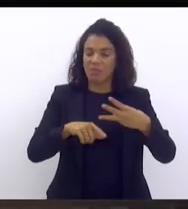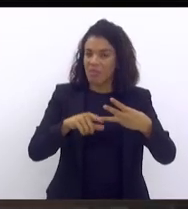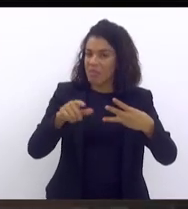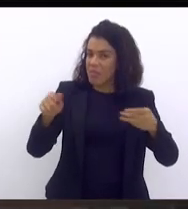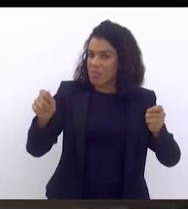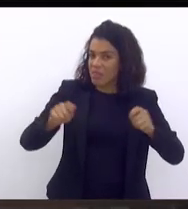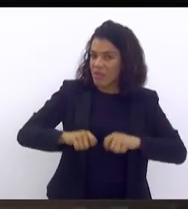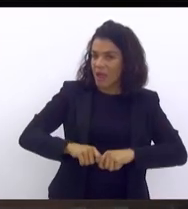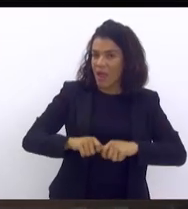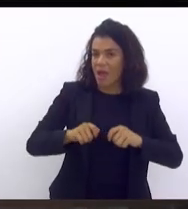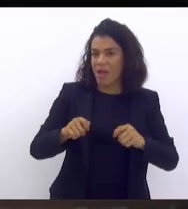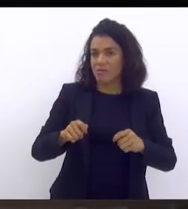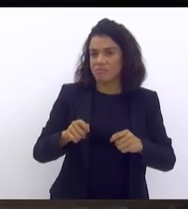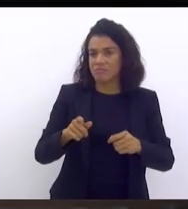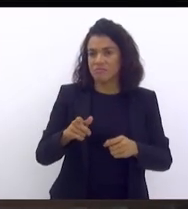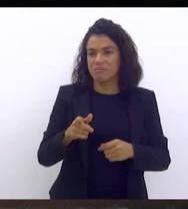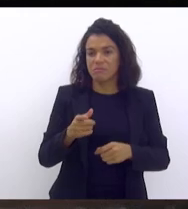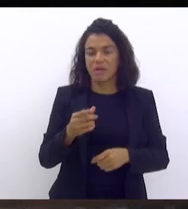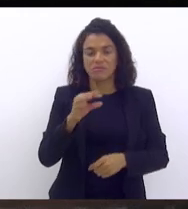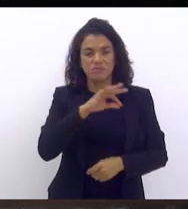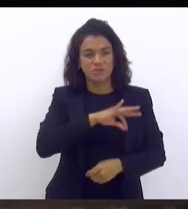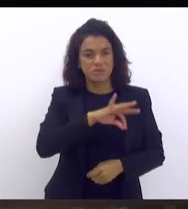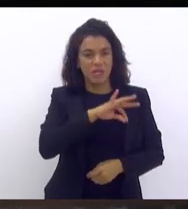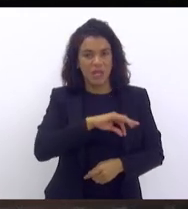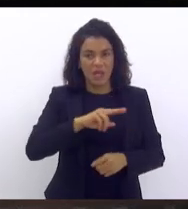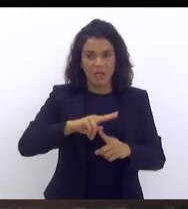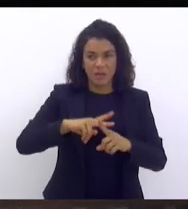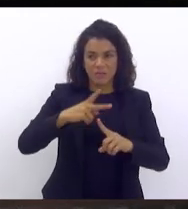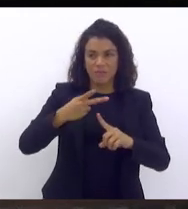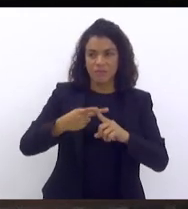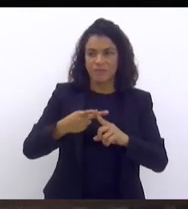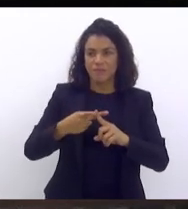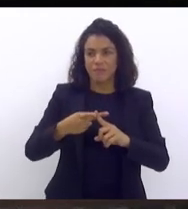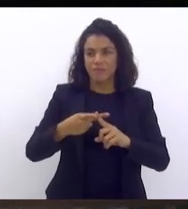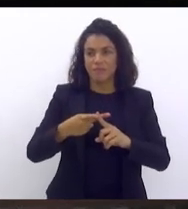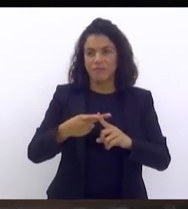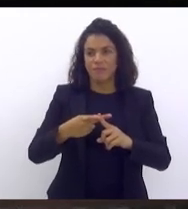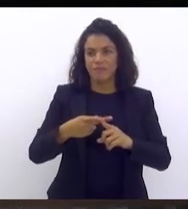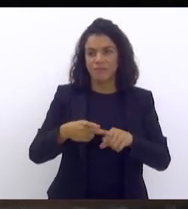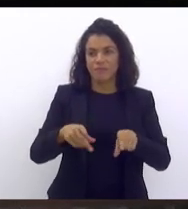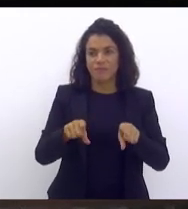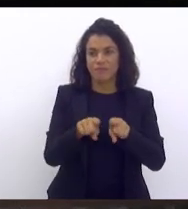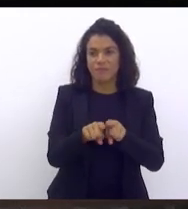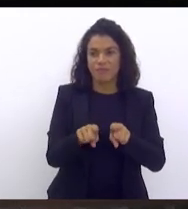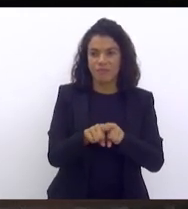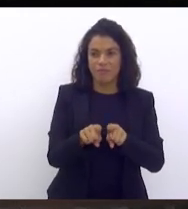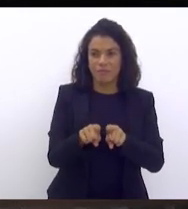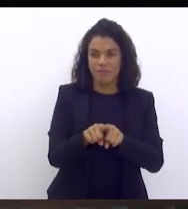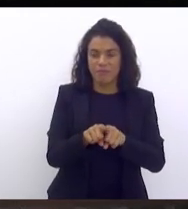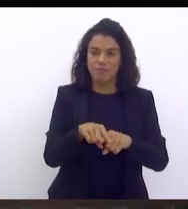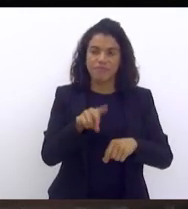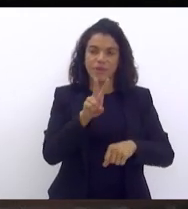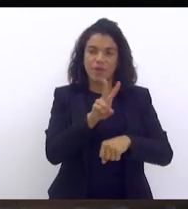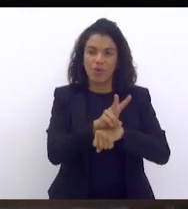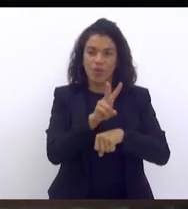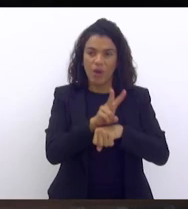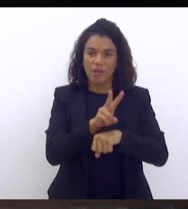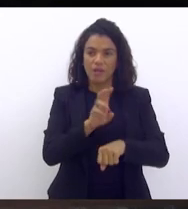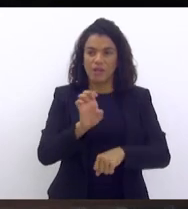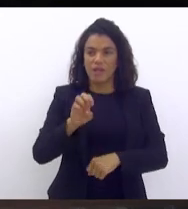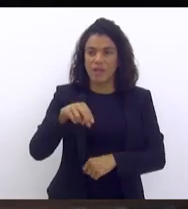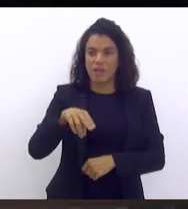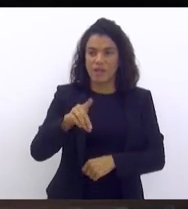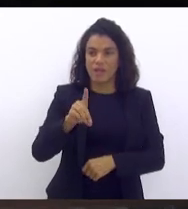nesse incentivo de gratificação, abraçar também os guardas de endemias